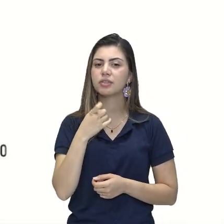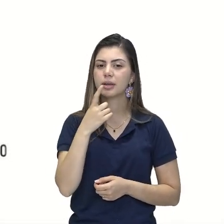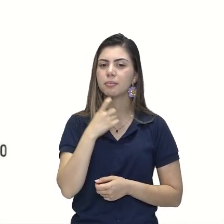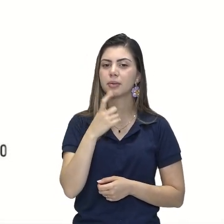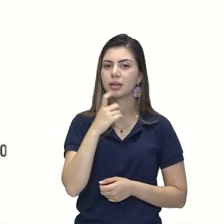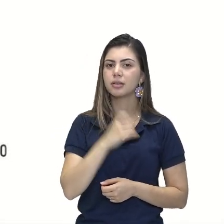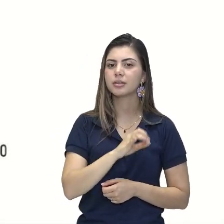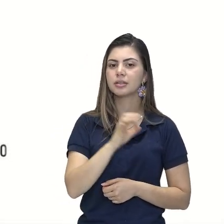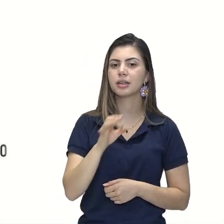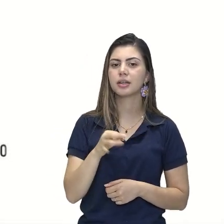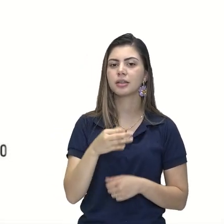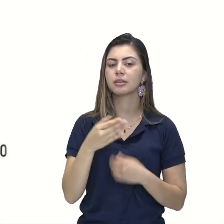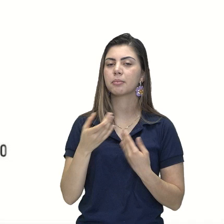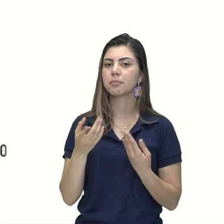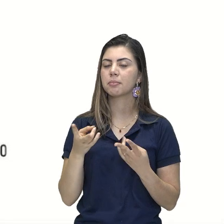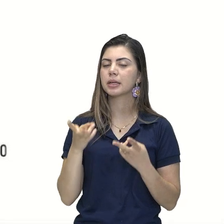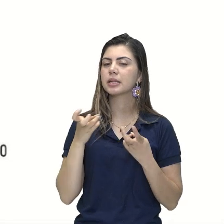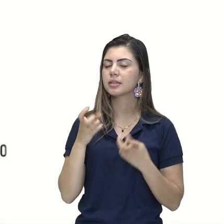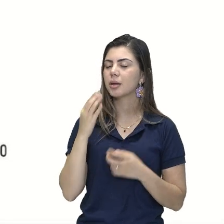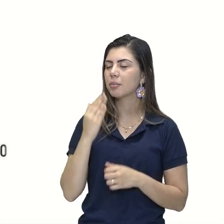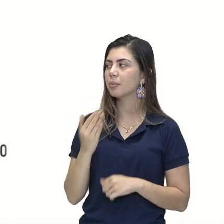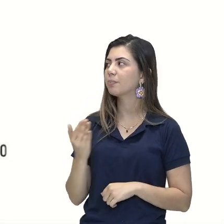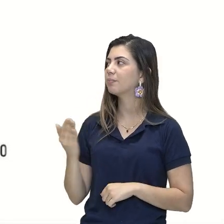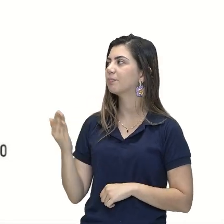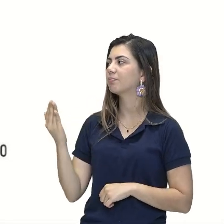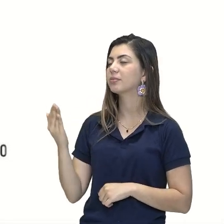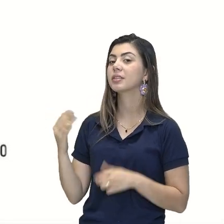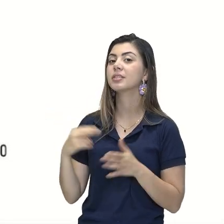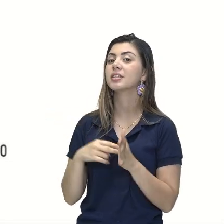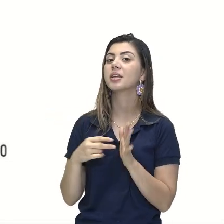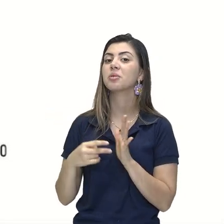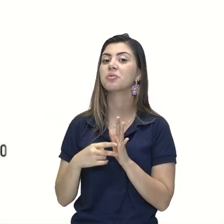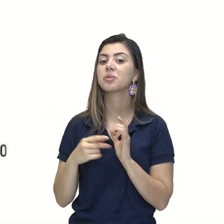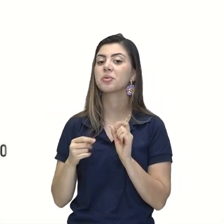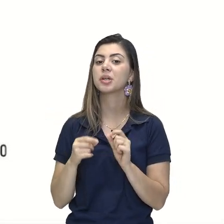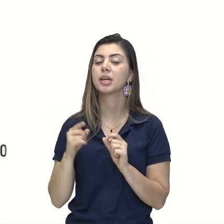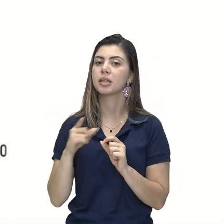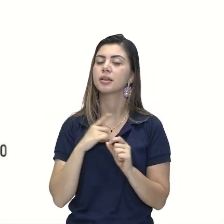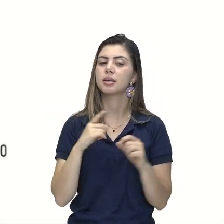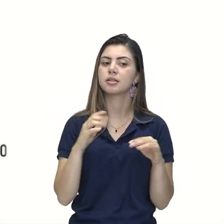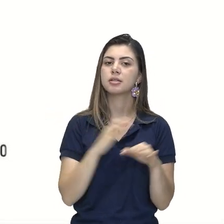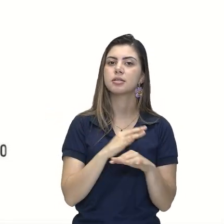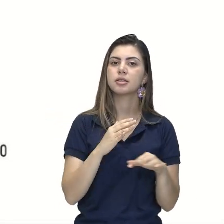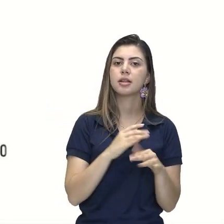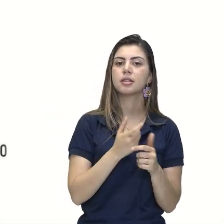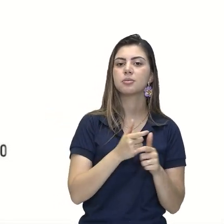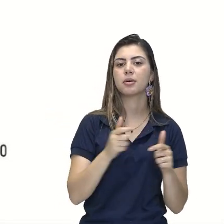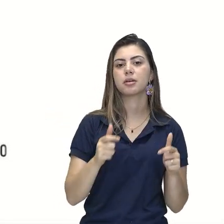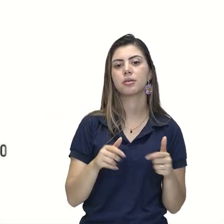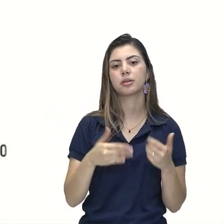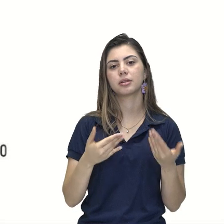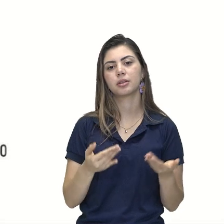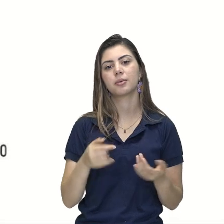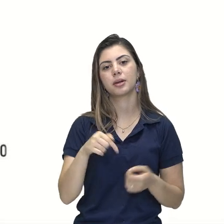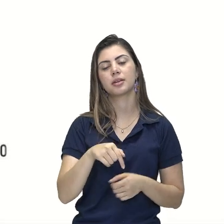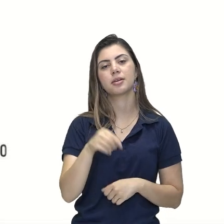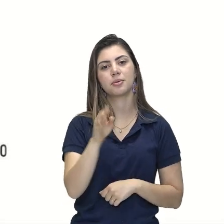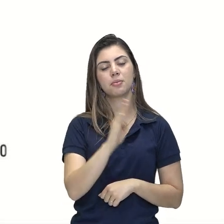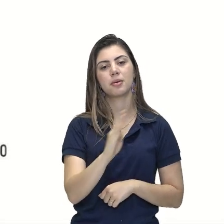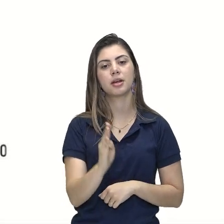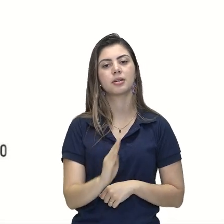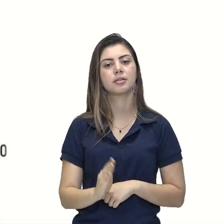né? O mapa ele está ali com a cor mais vermelha, quer dizer que ele é mais urbanizado. E o Brasil, né? Ele é um